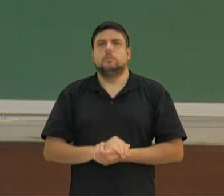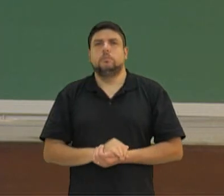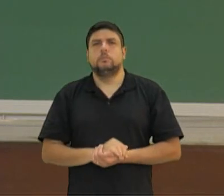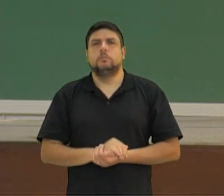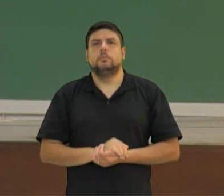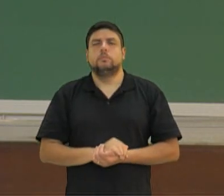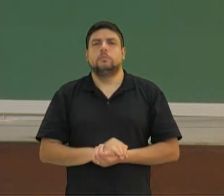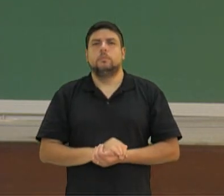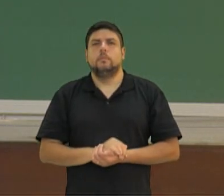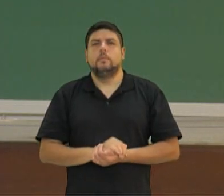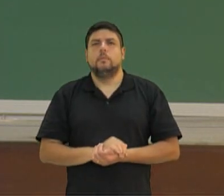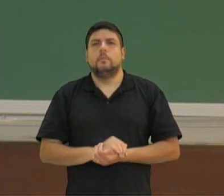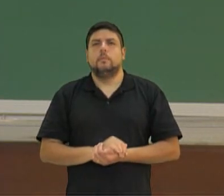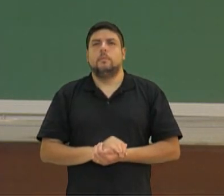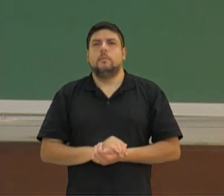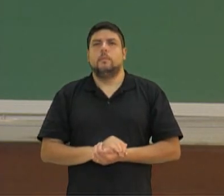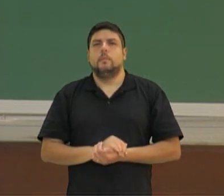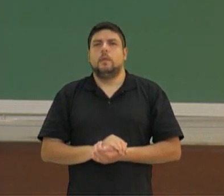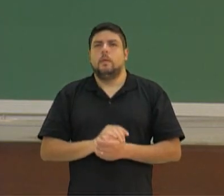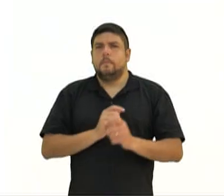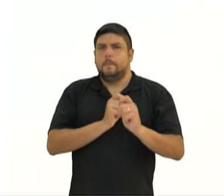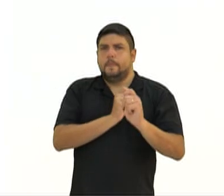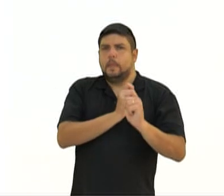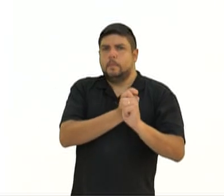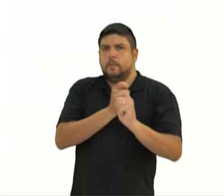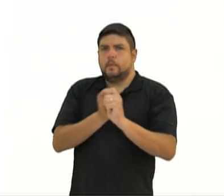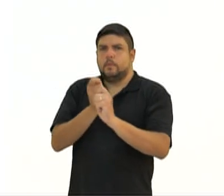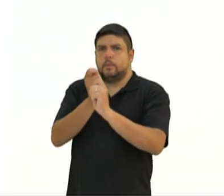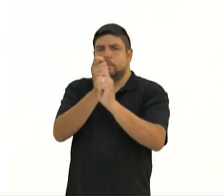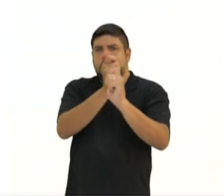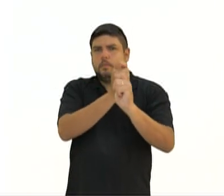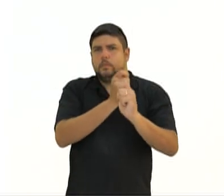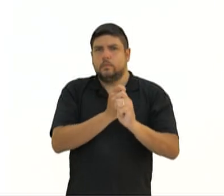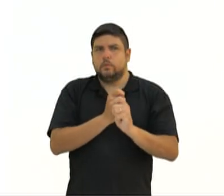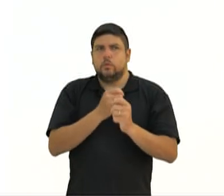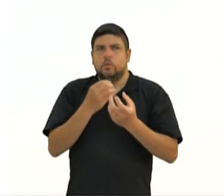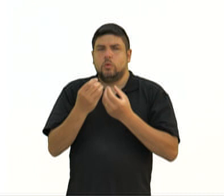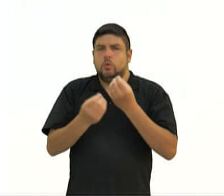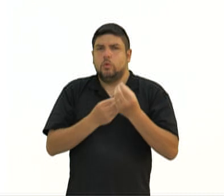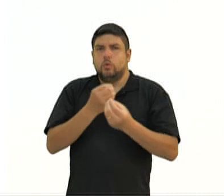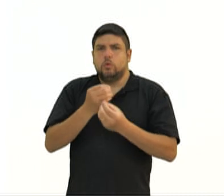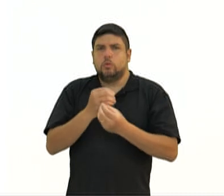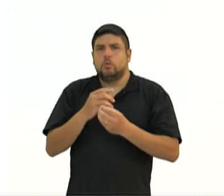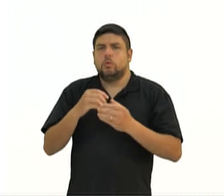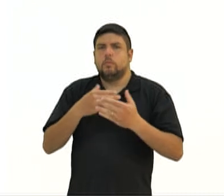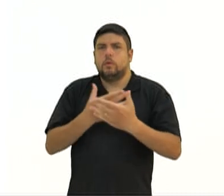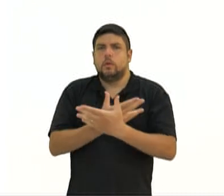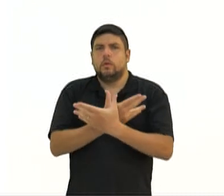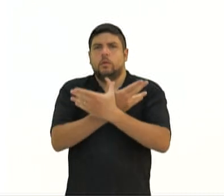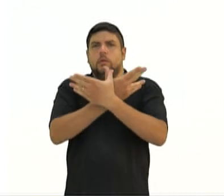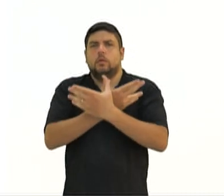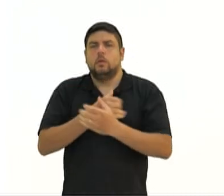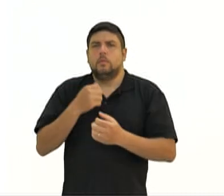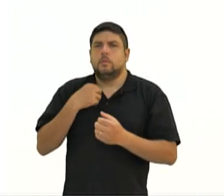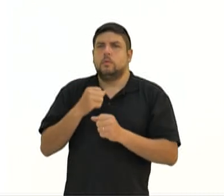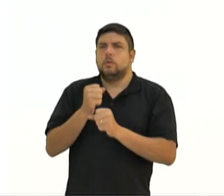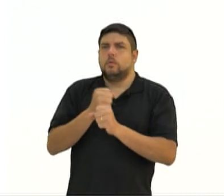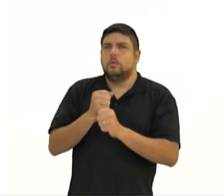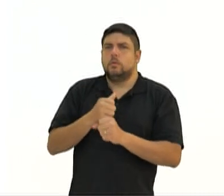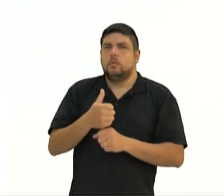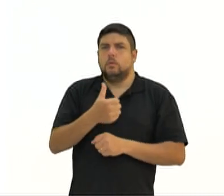Vamos para a escultura também, que é uma cabeça de pedra inca do Ialauto. 1400